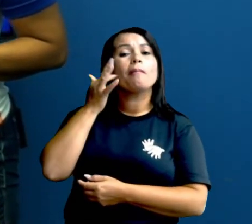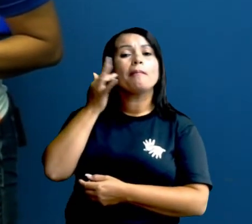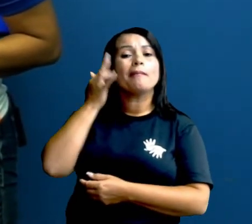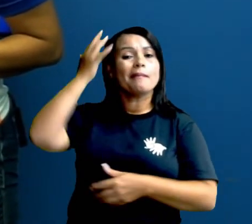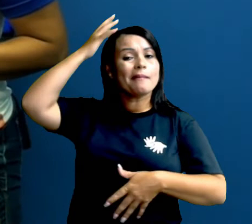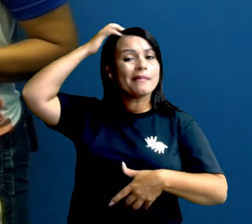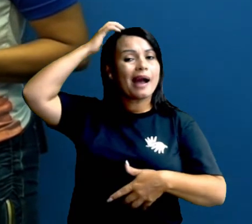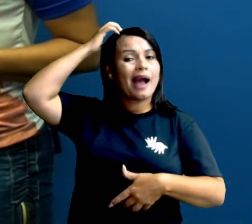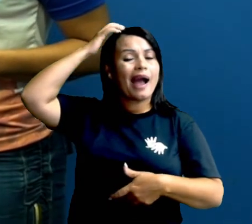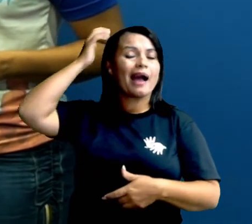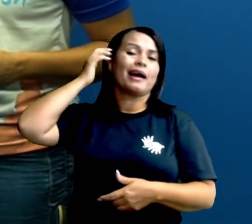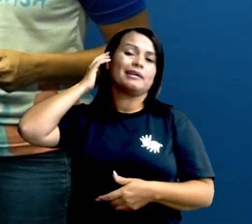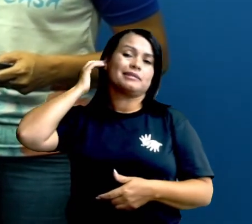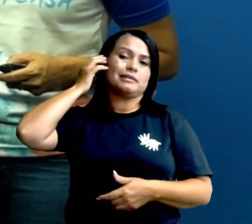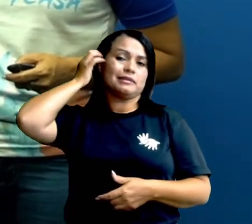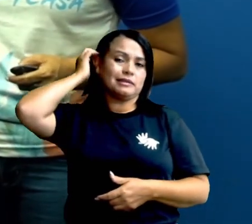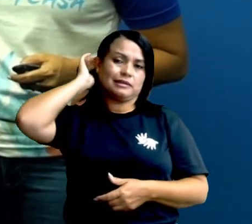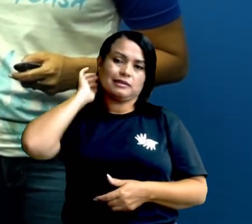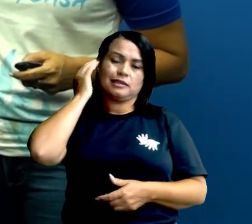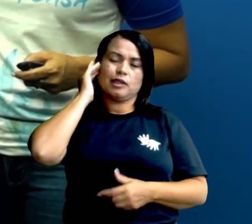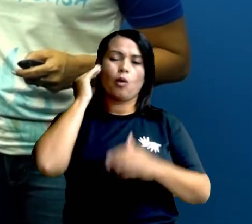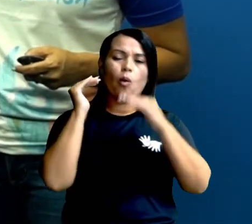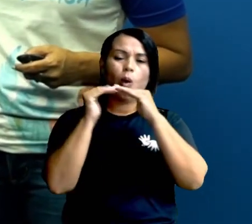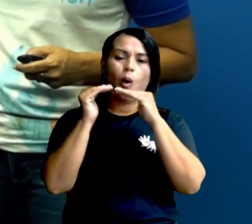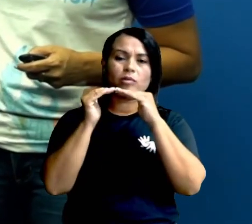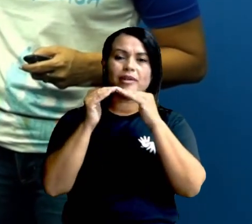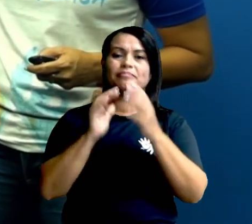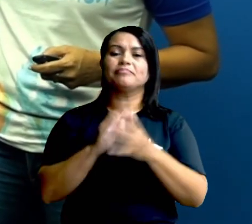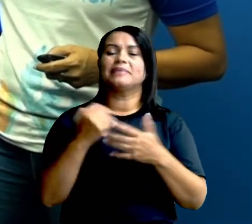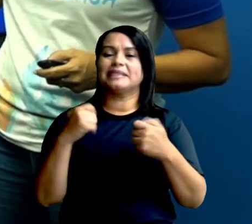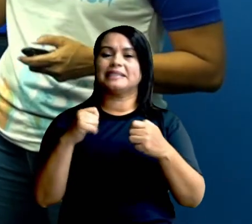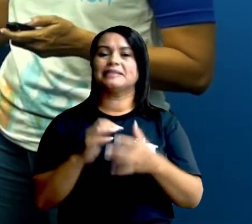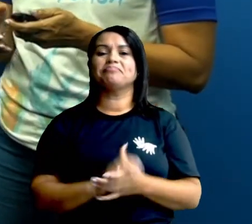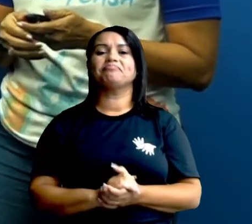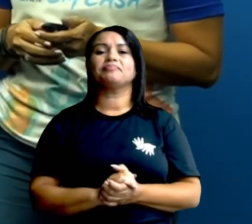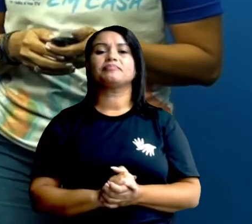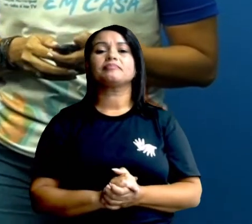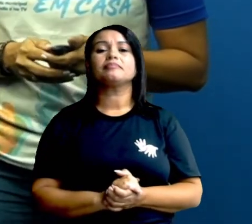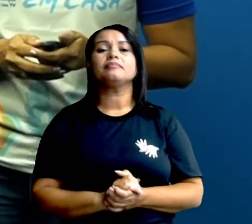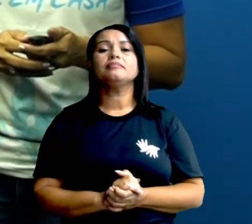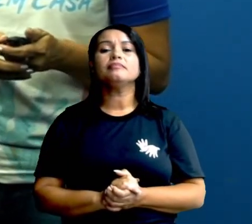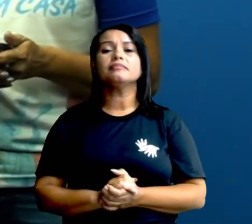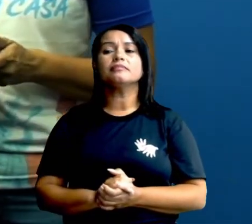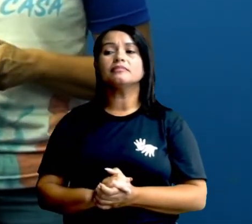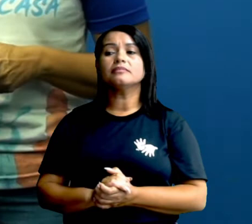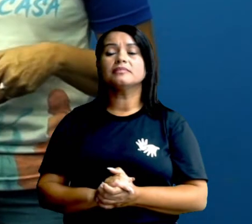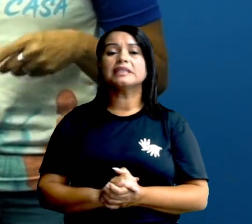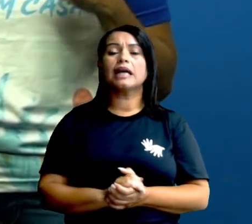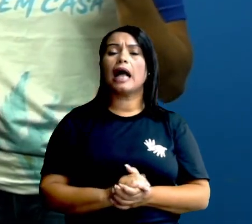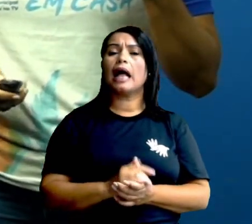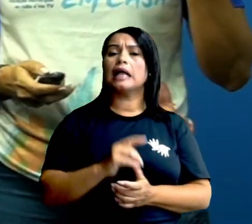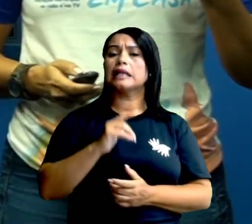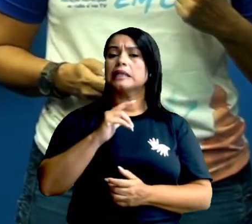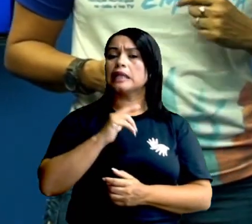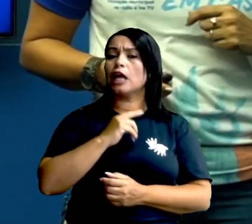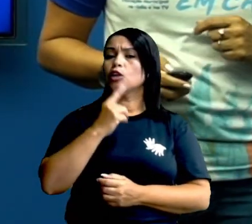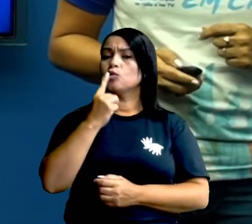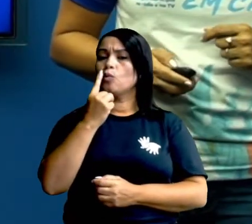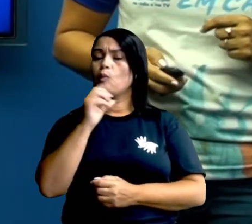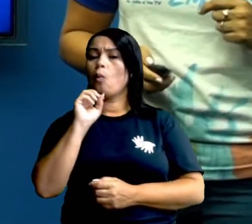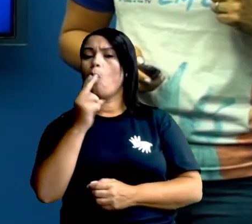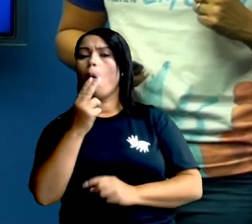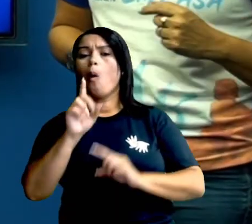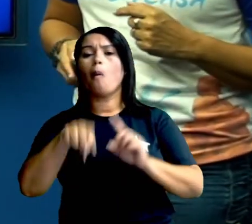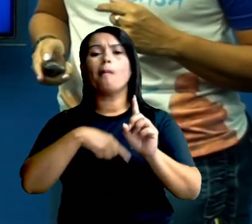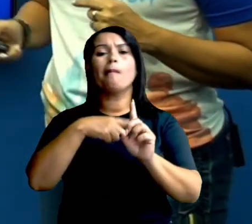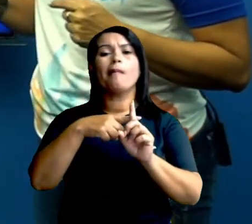poderia colocar as macacas enfurecidos, tá? Não concordam, tá certo? Quando um ou mais